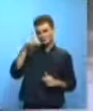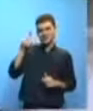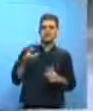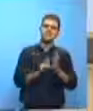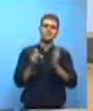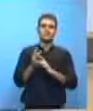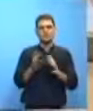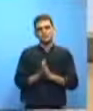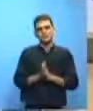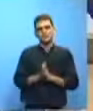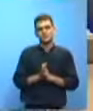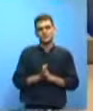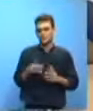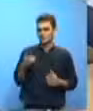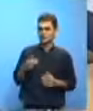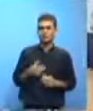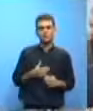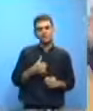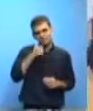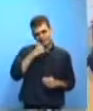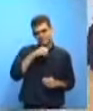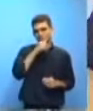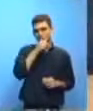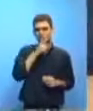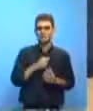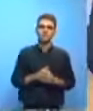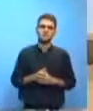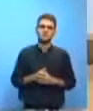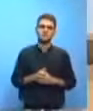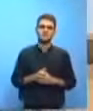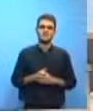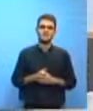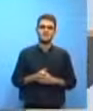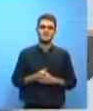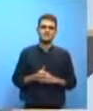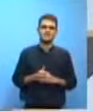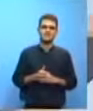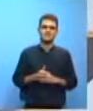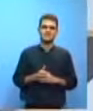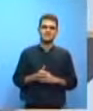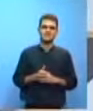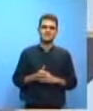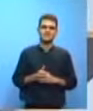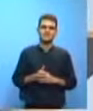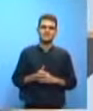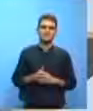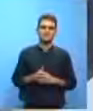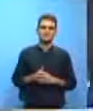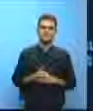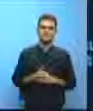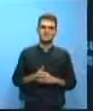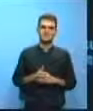Meu filho, eu quero que você aprenda desde pequeno. Sogra, a gente deve gostar de sogra igual eu gosto de cerveja, geladinha em cima da